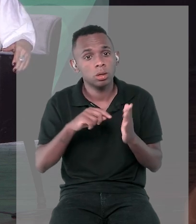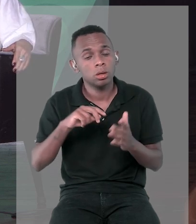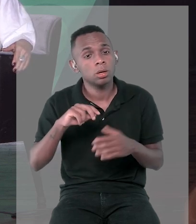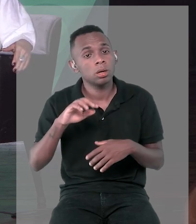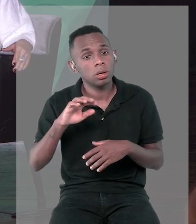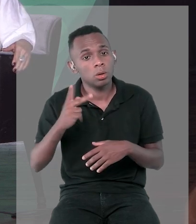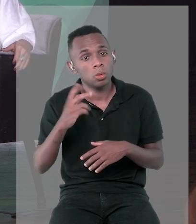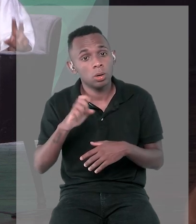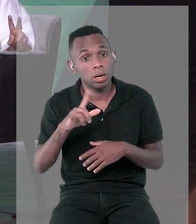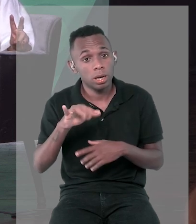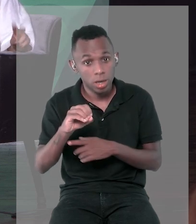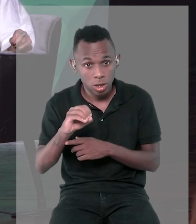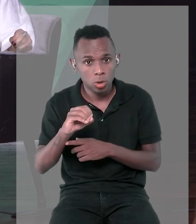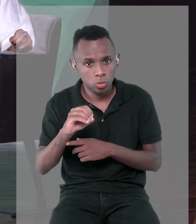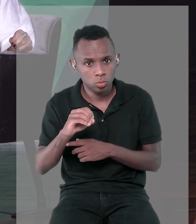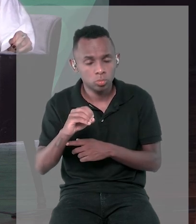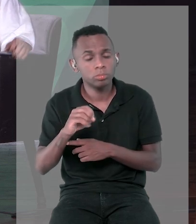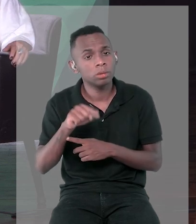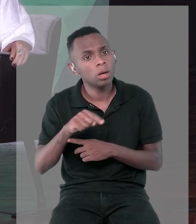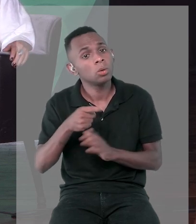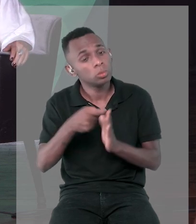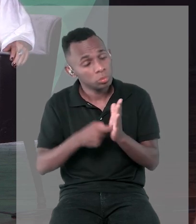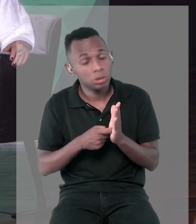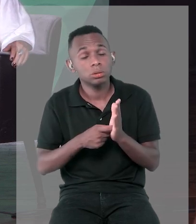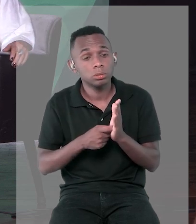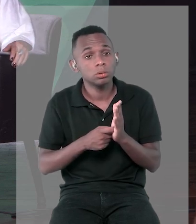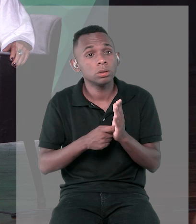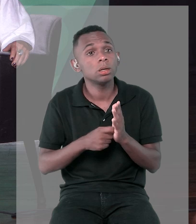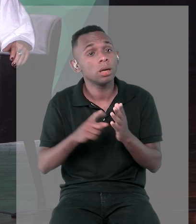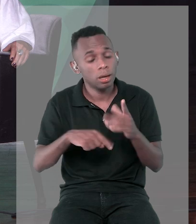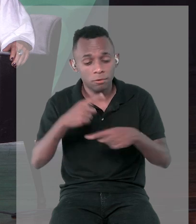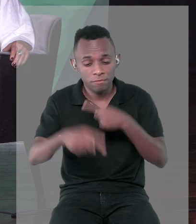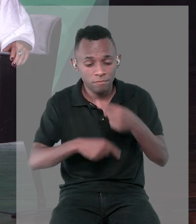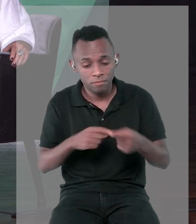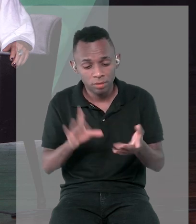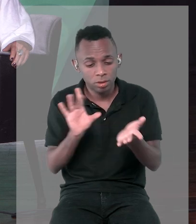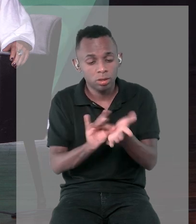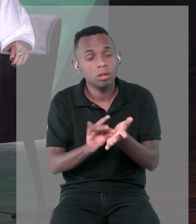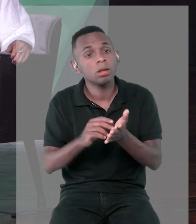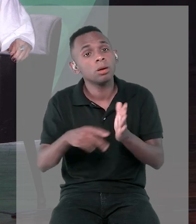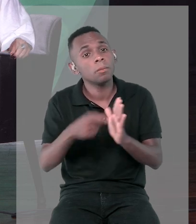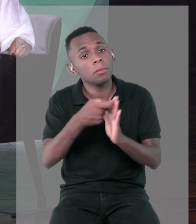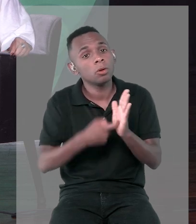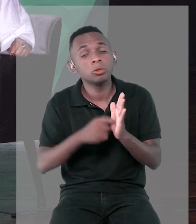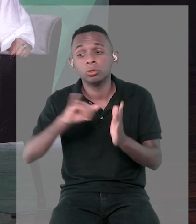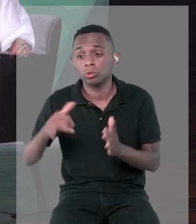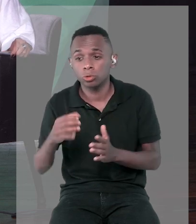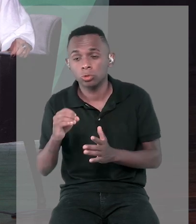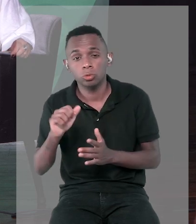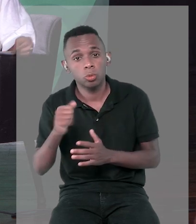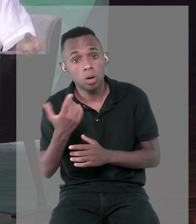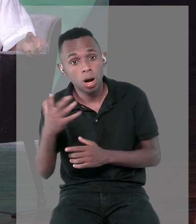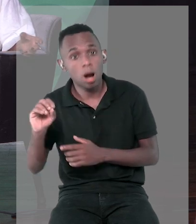do Hélio Pellegrino, que está aí, há 2 do Hélio Pellegrino. E um deles estava em fita de rolo, que o João Carlos Horta,